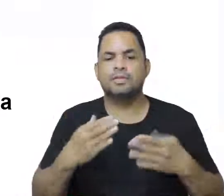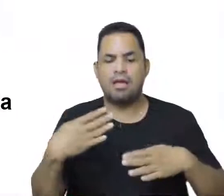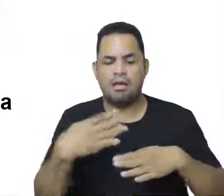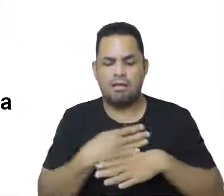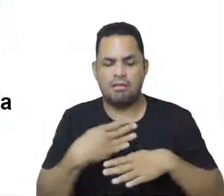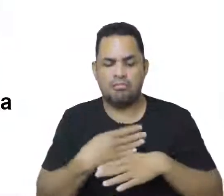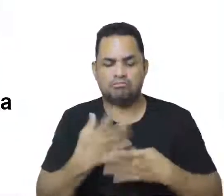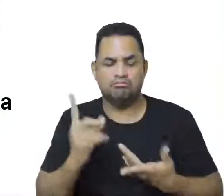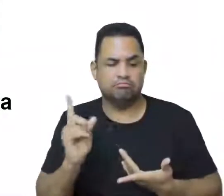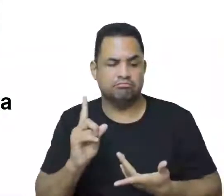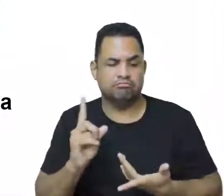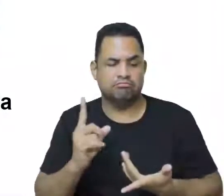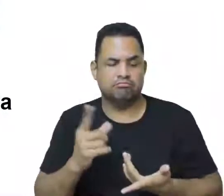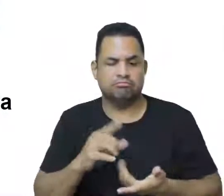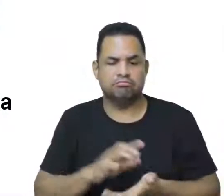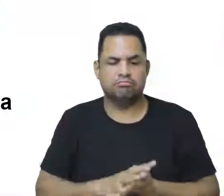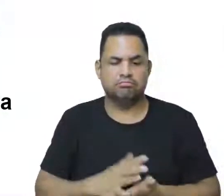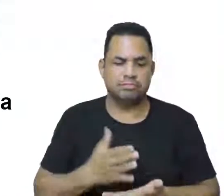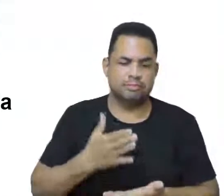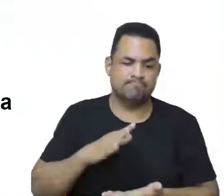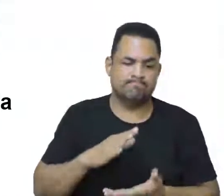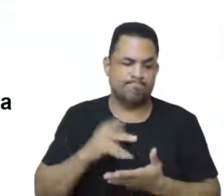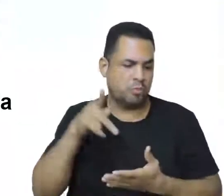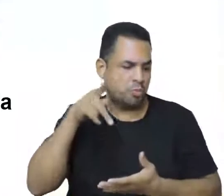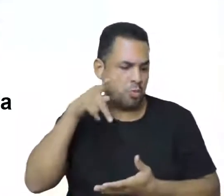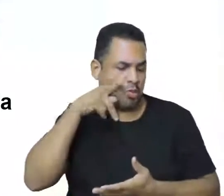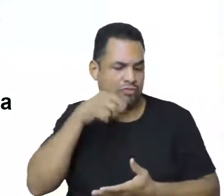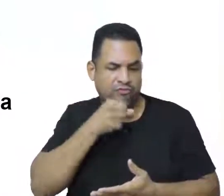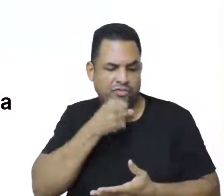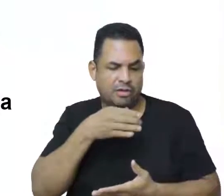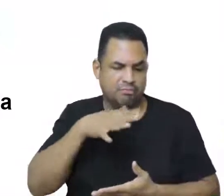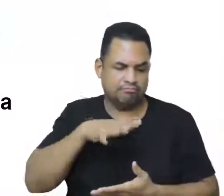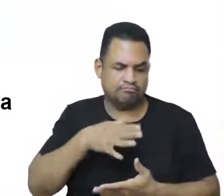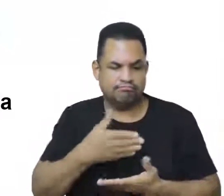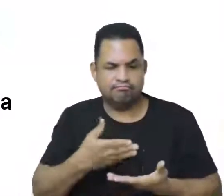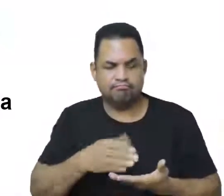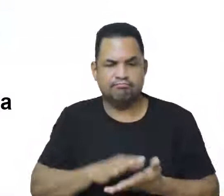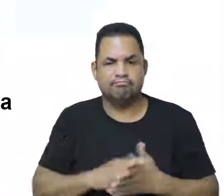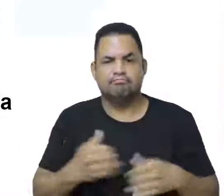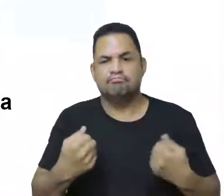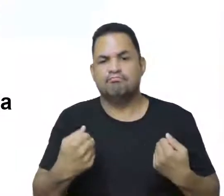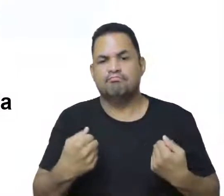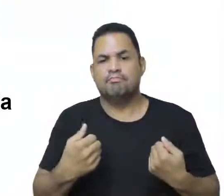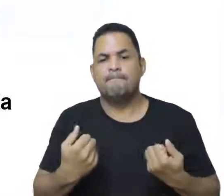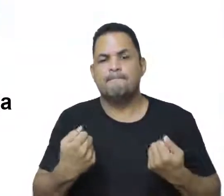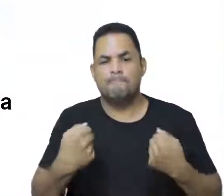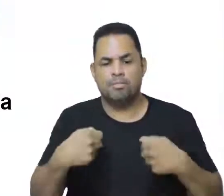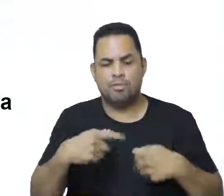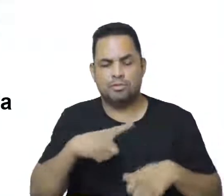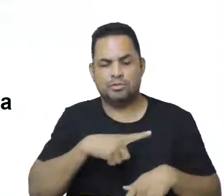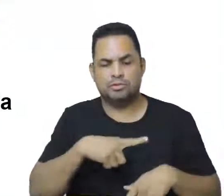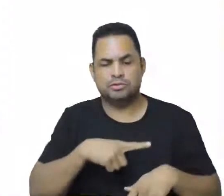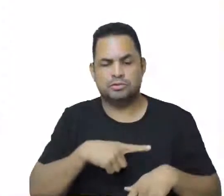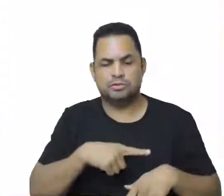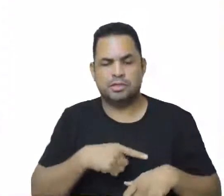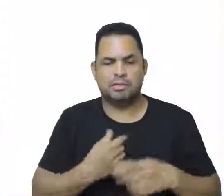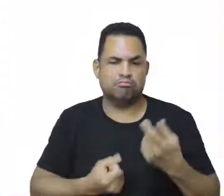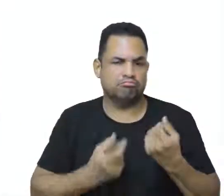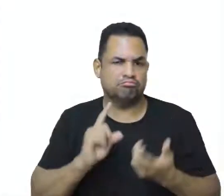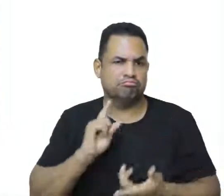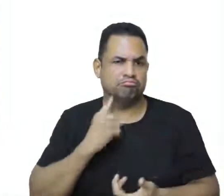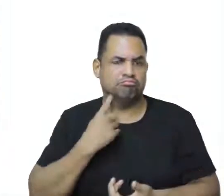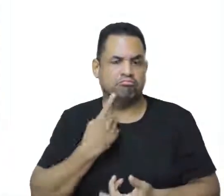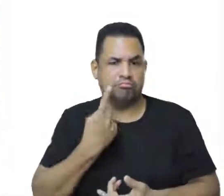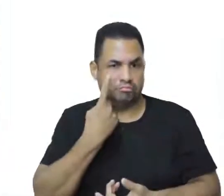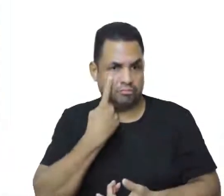Porto Velho não é uma grande cidade, mas já é uma cidade média, aqui podemos ter sim alguma poluição.